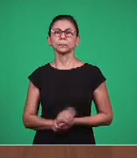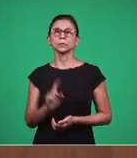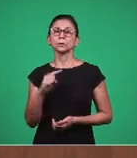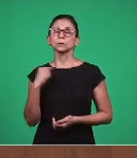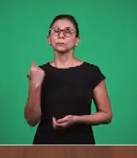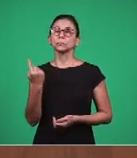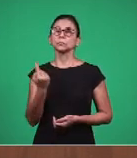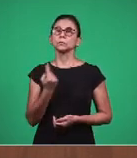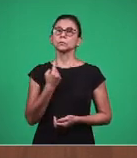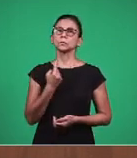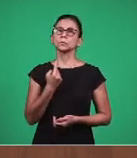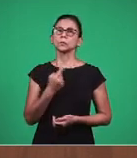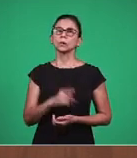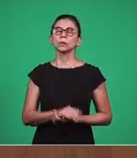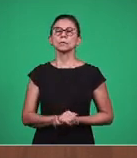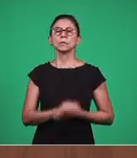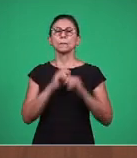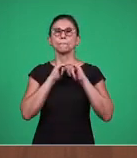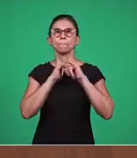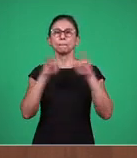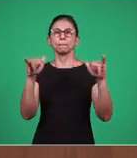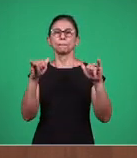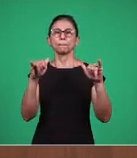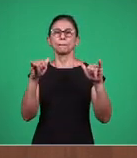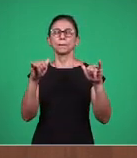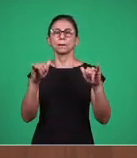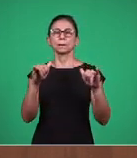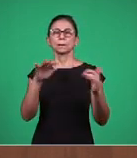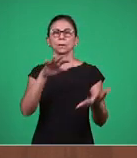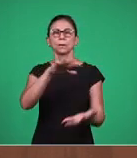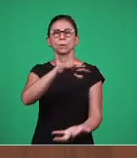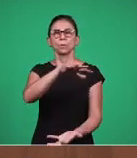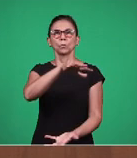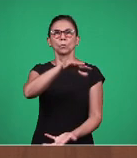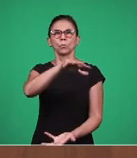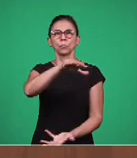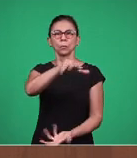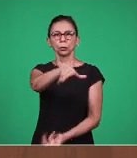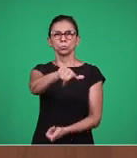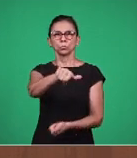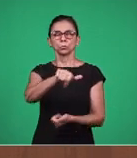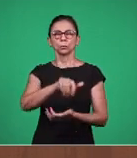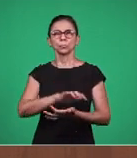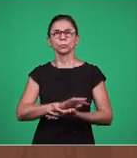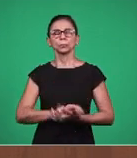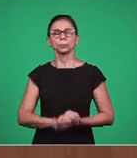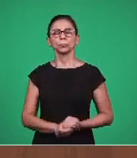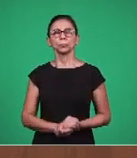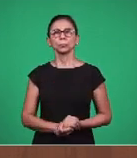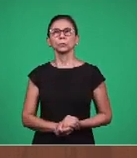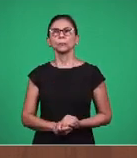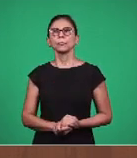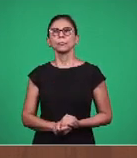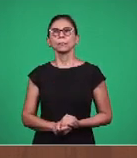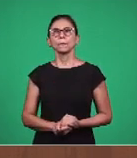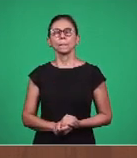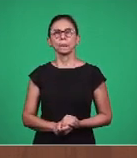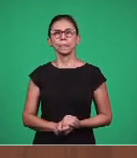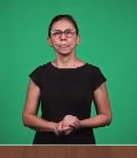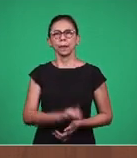faremos um alerta ao mundo, quando dizemos ao mundo que vai nos